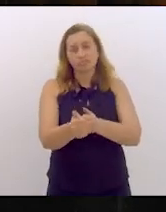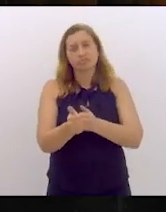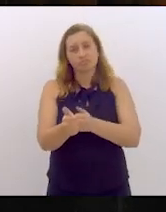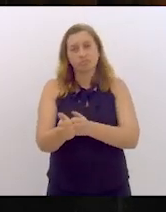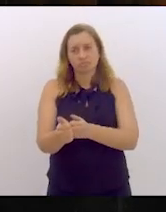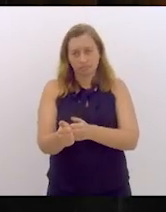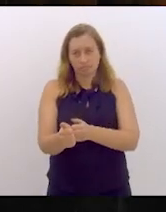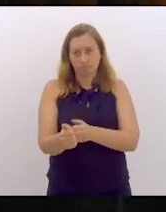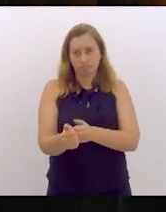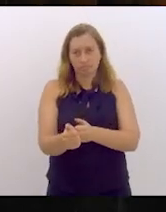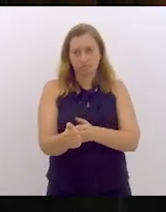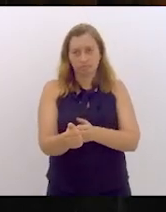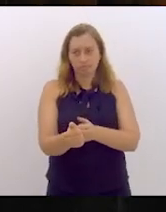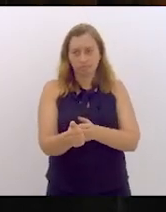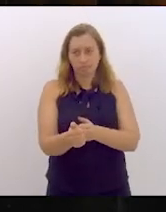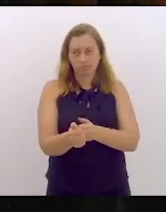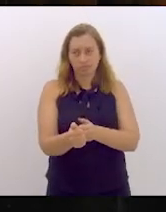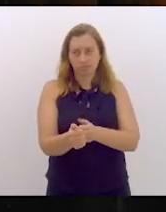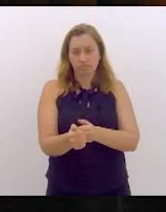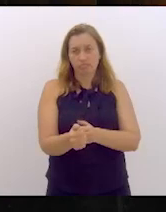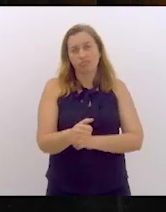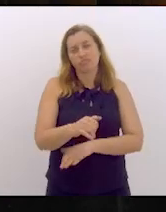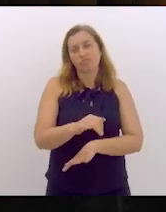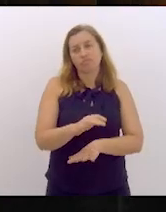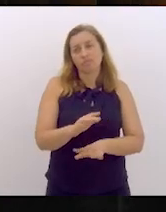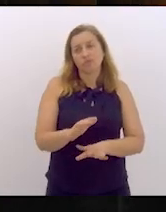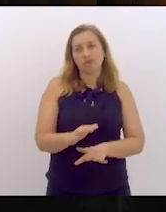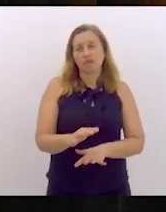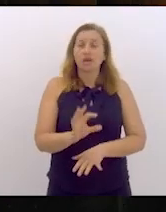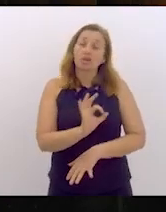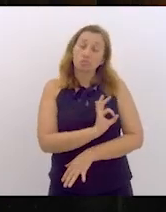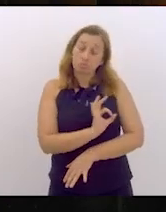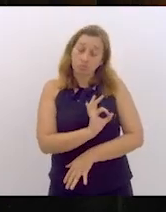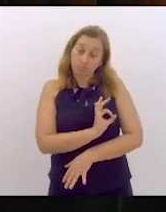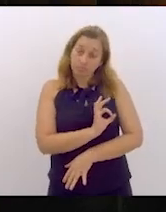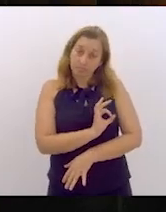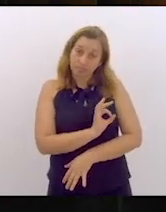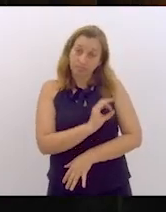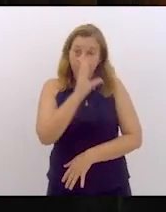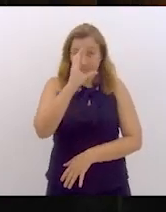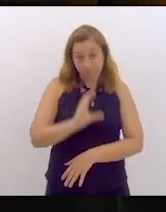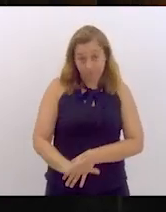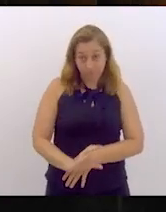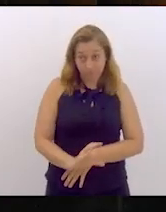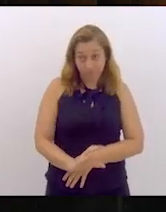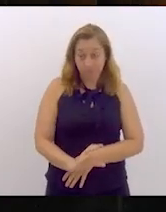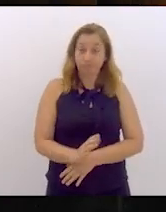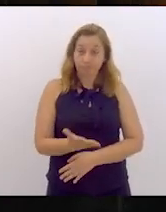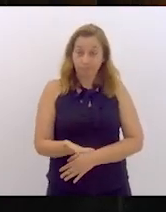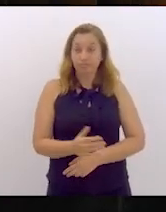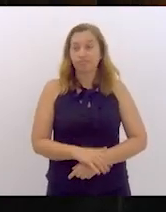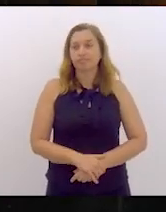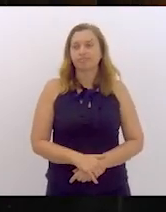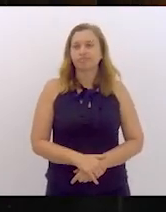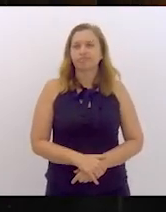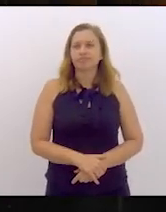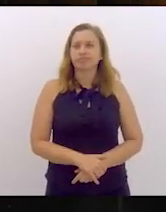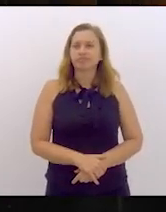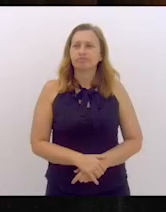não majoritários felizmente da Polícia Civil se colocando